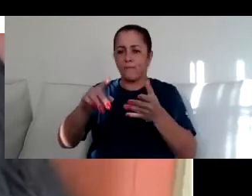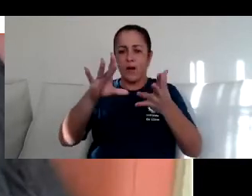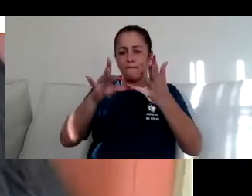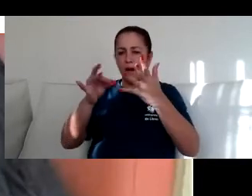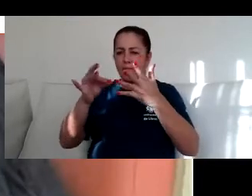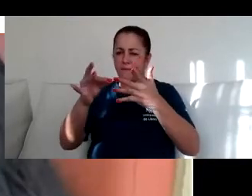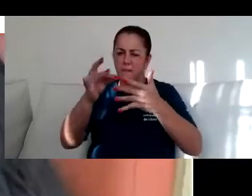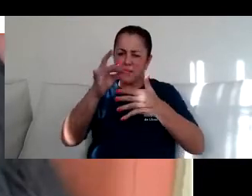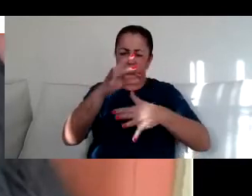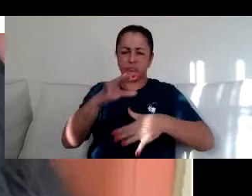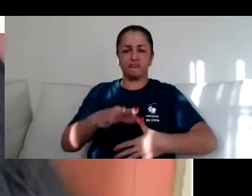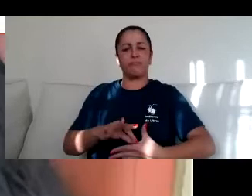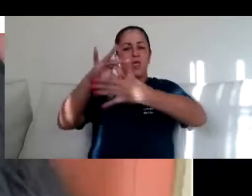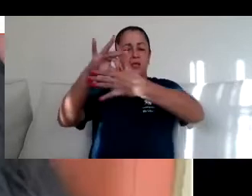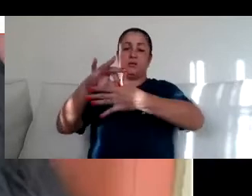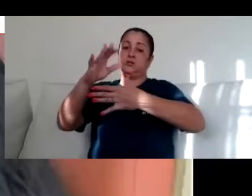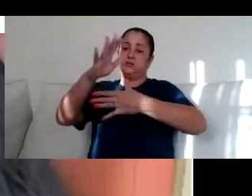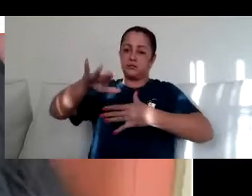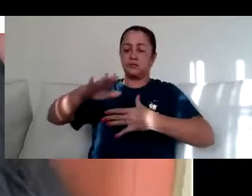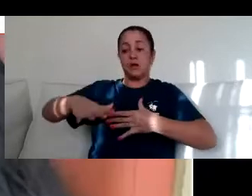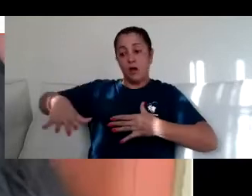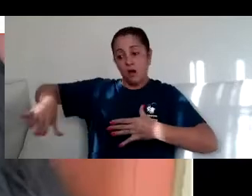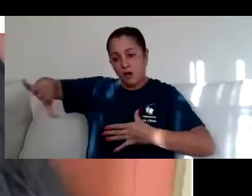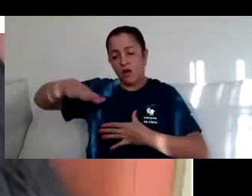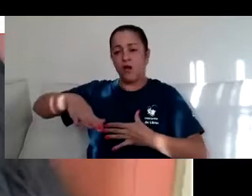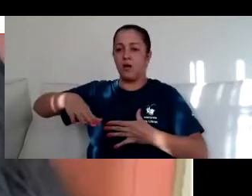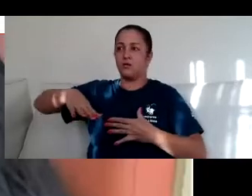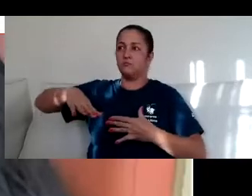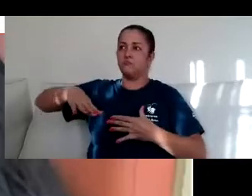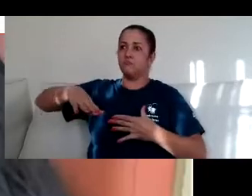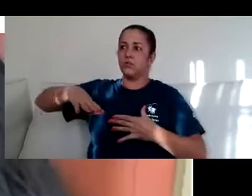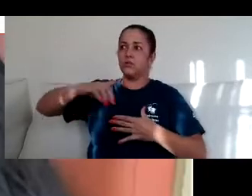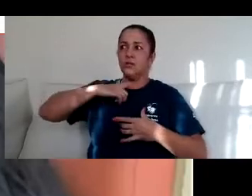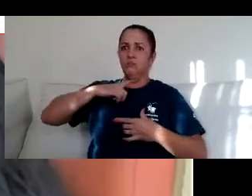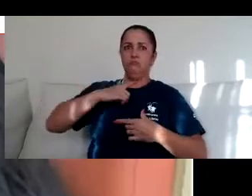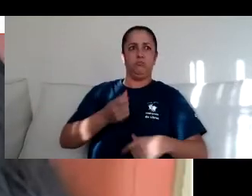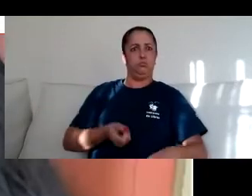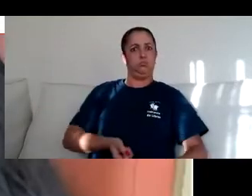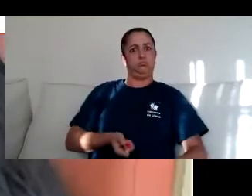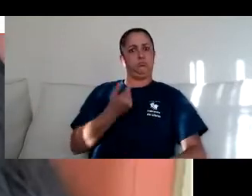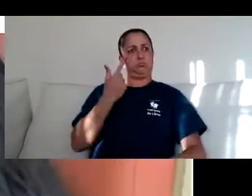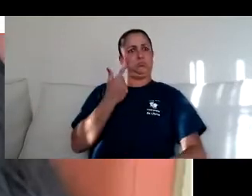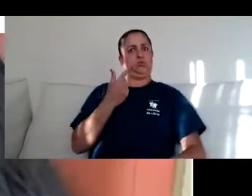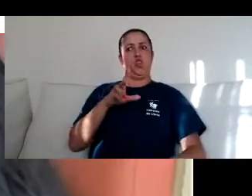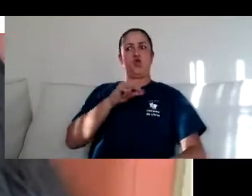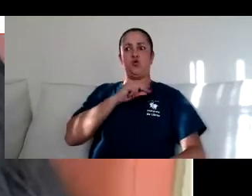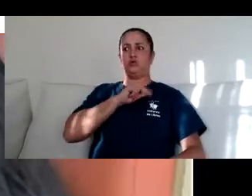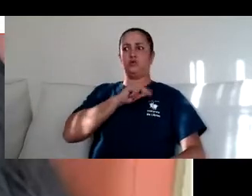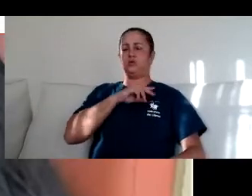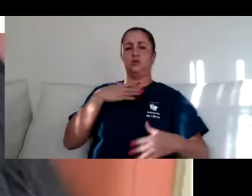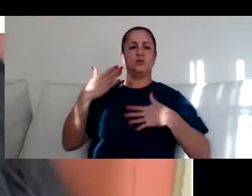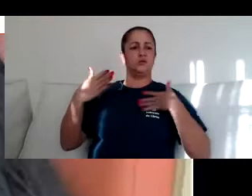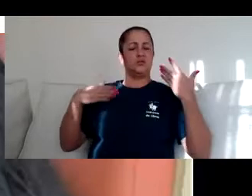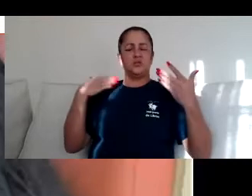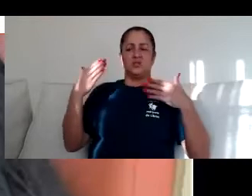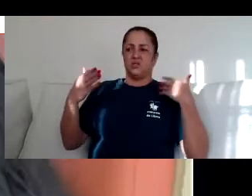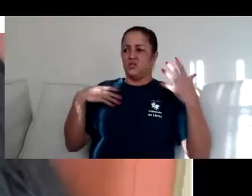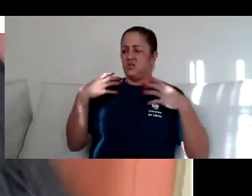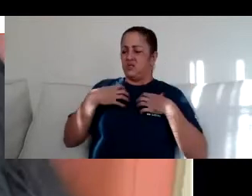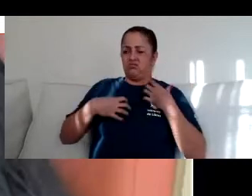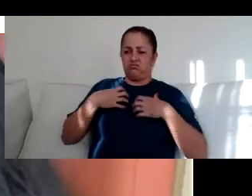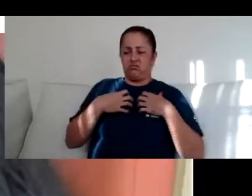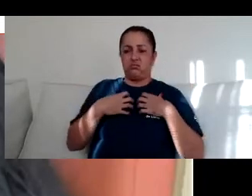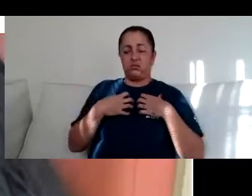gerentes de serviços, algo assustador tomava a pauta dos encontros: a violência e a mortalidade